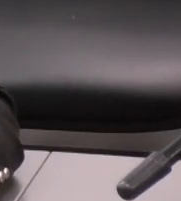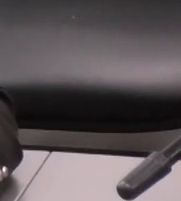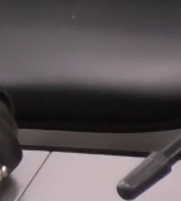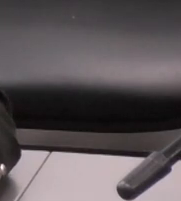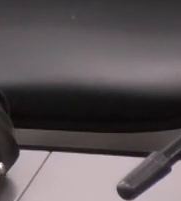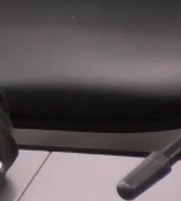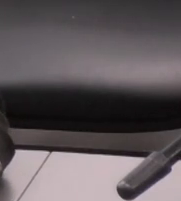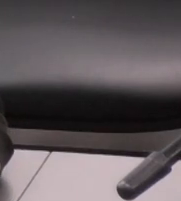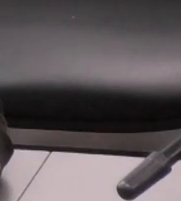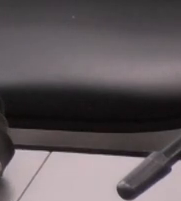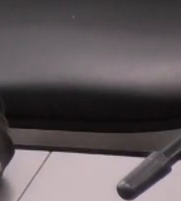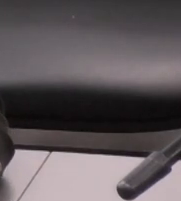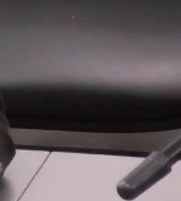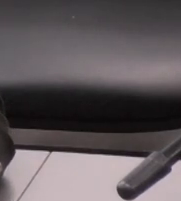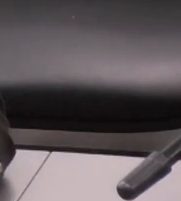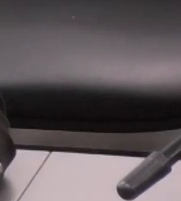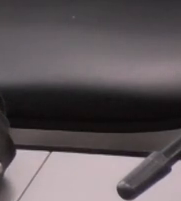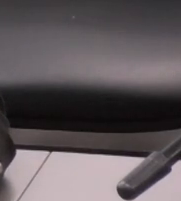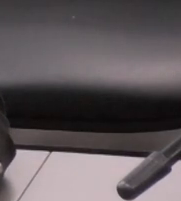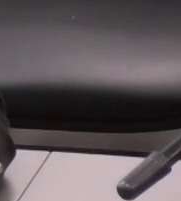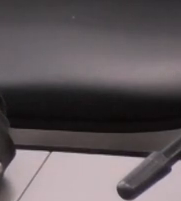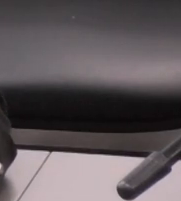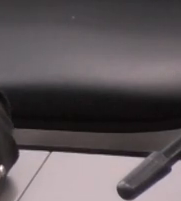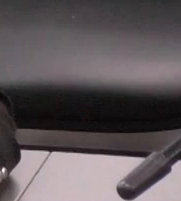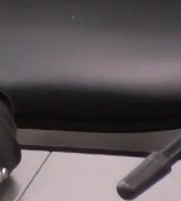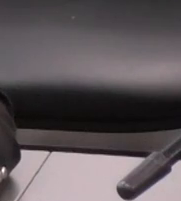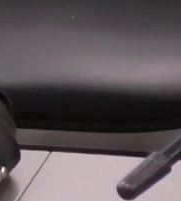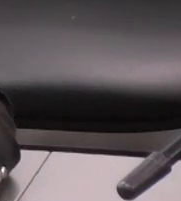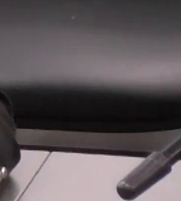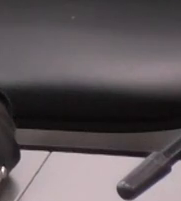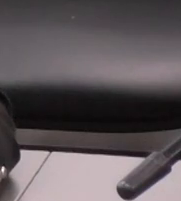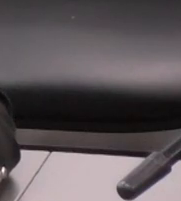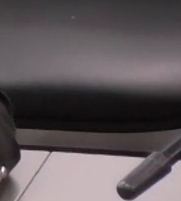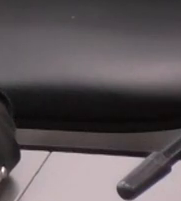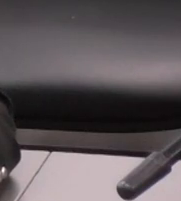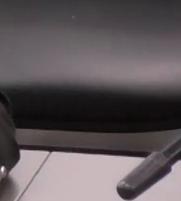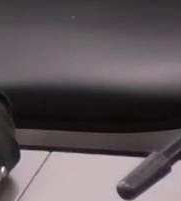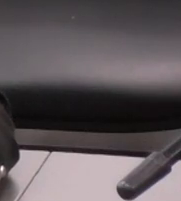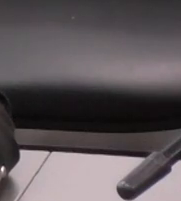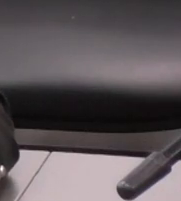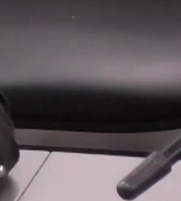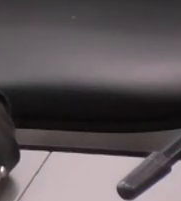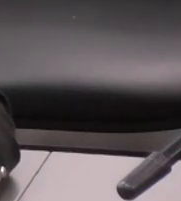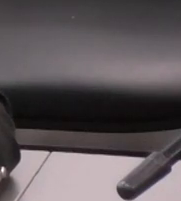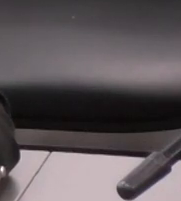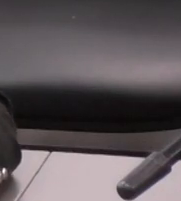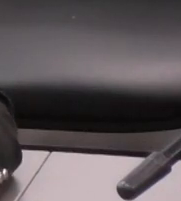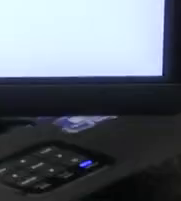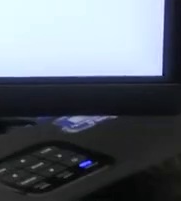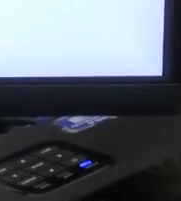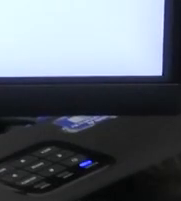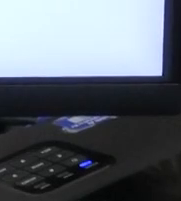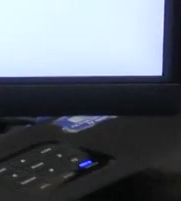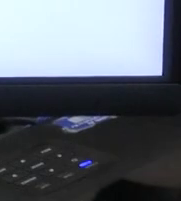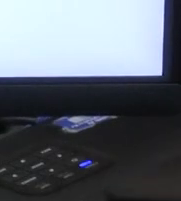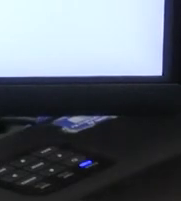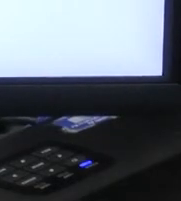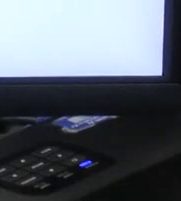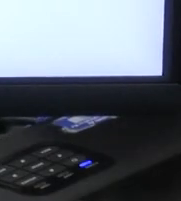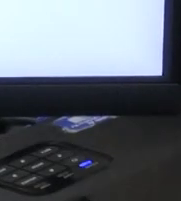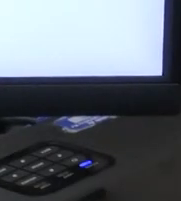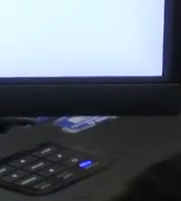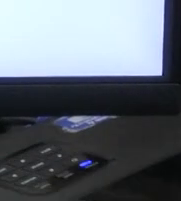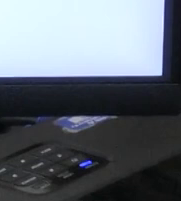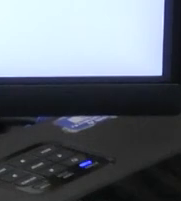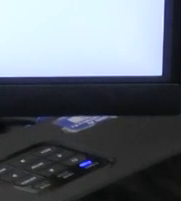e nem mesmo o auto de reconhecimento respectivo. A vítima foi ouvida apenas num pequeno relato do registro de ocorrência e nada